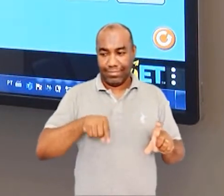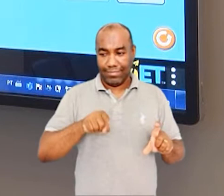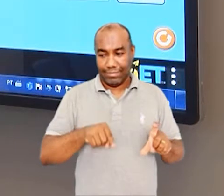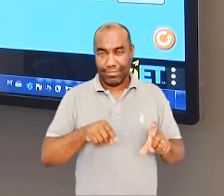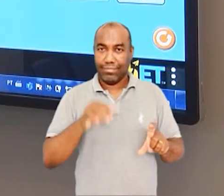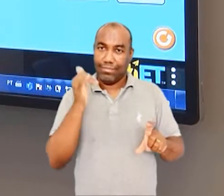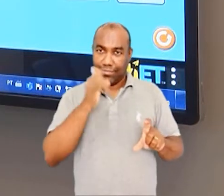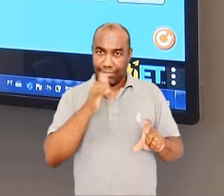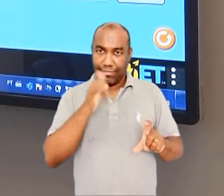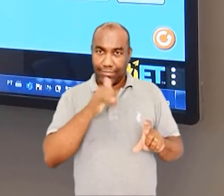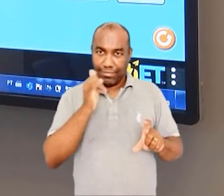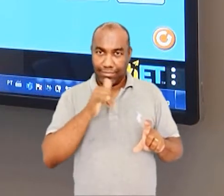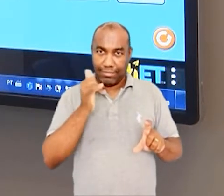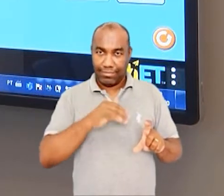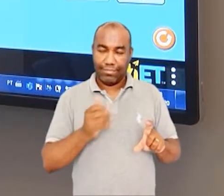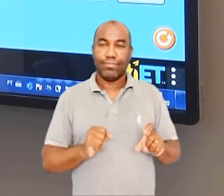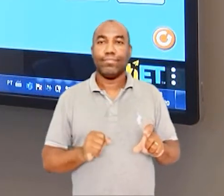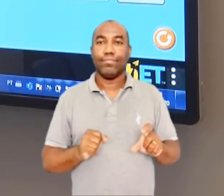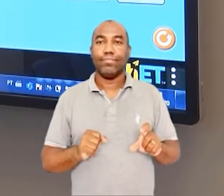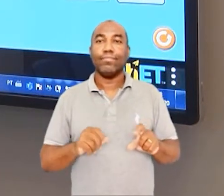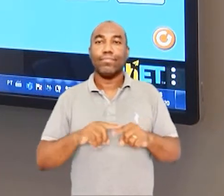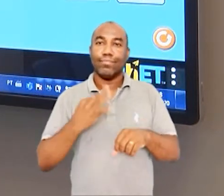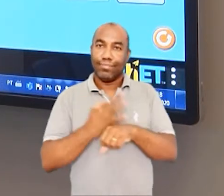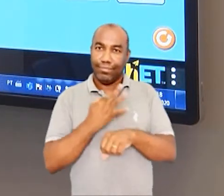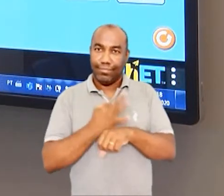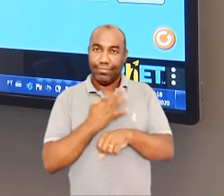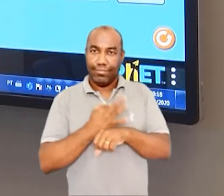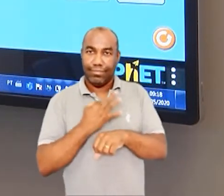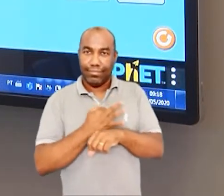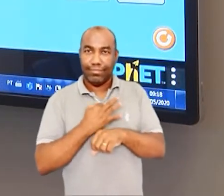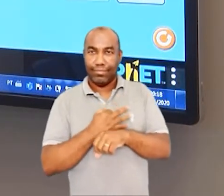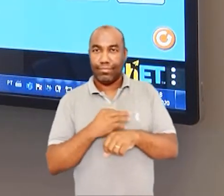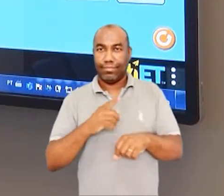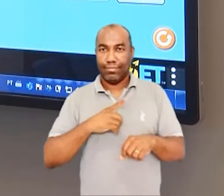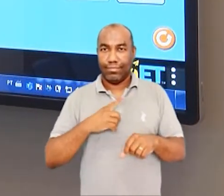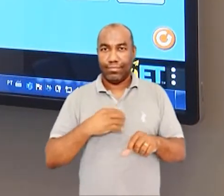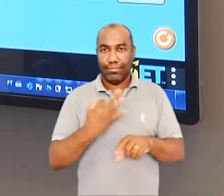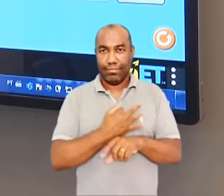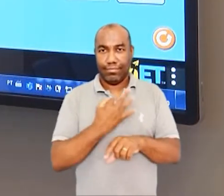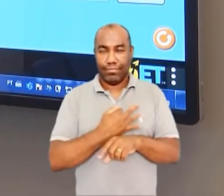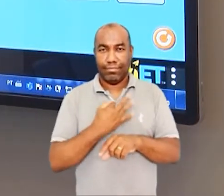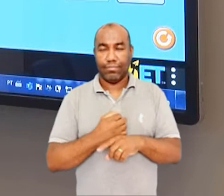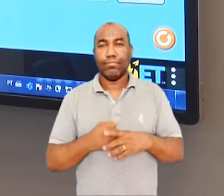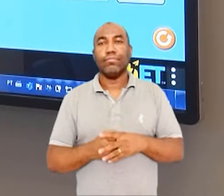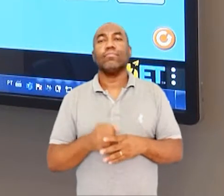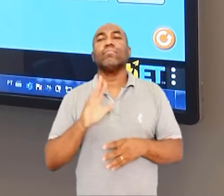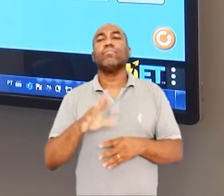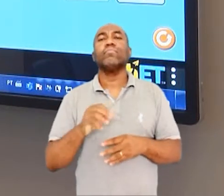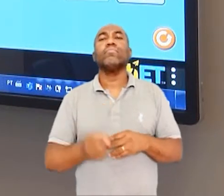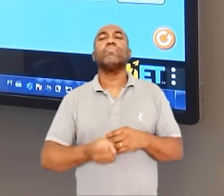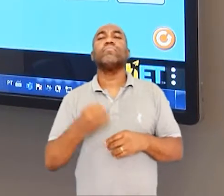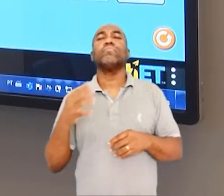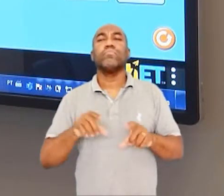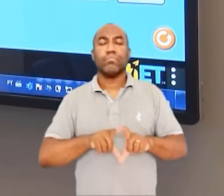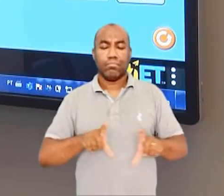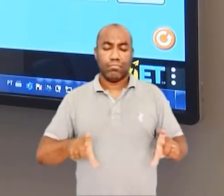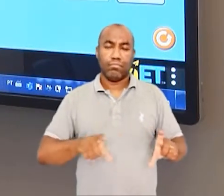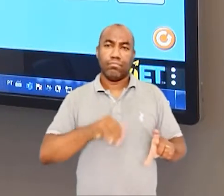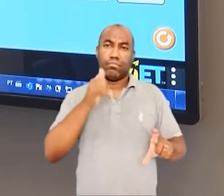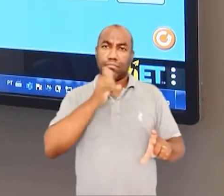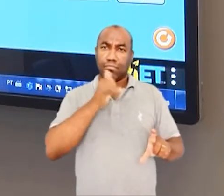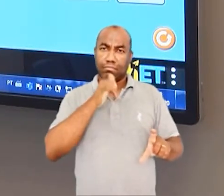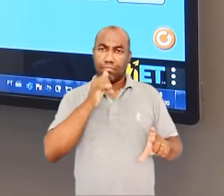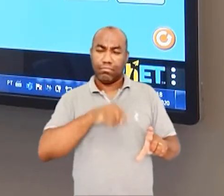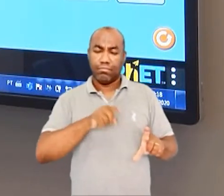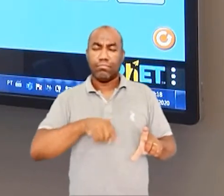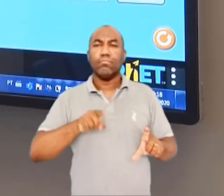representação do resistor. O resistor tem uma propriedade chamada resistência elétrica. Então, quantos resistores nós temos aqui